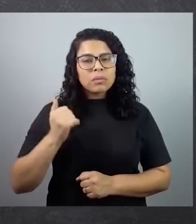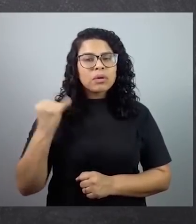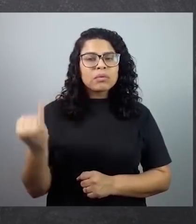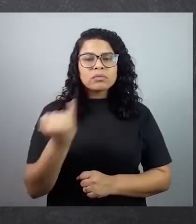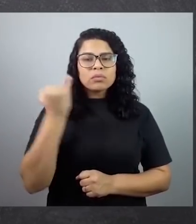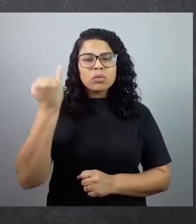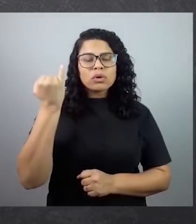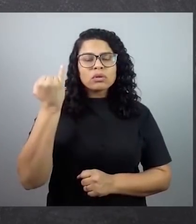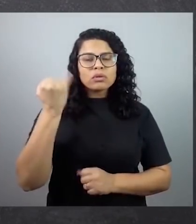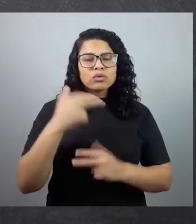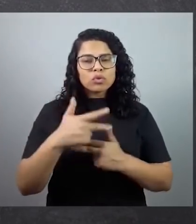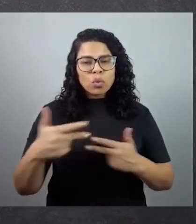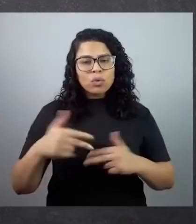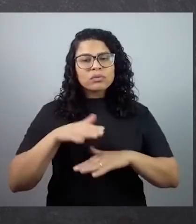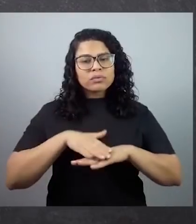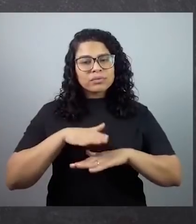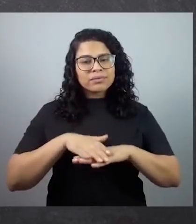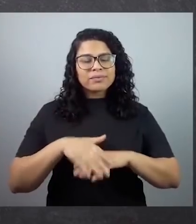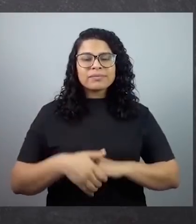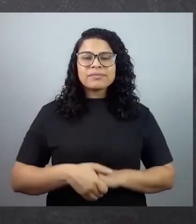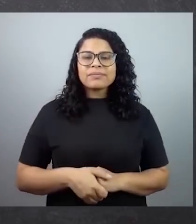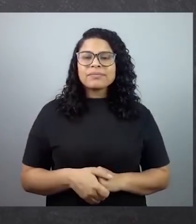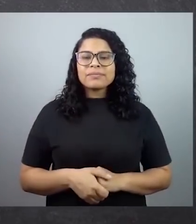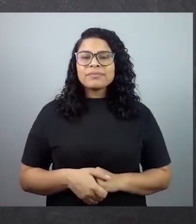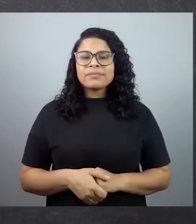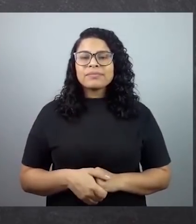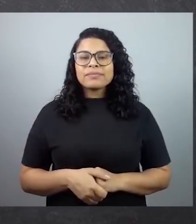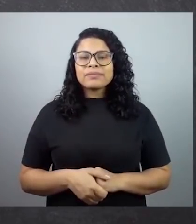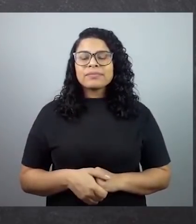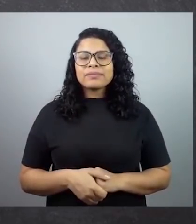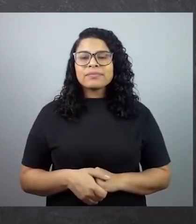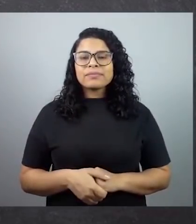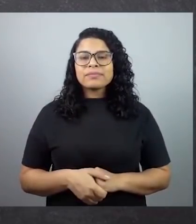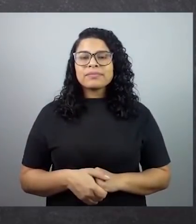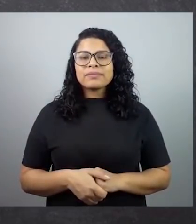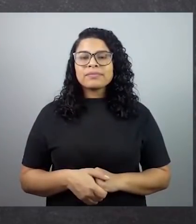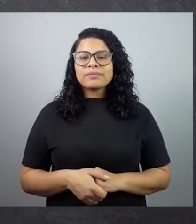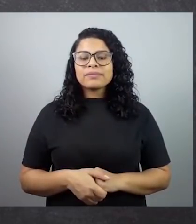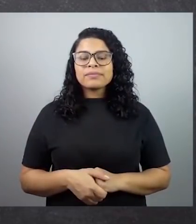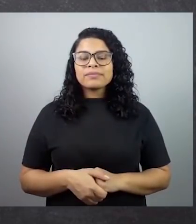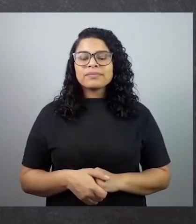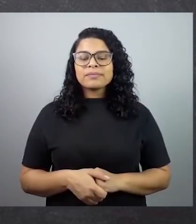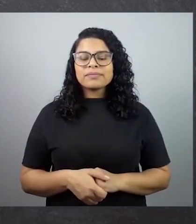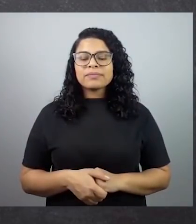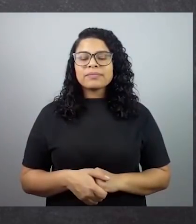sabemos que é importante para muitas coisas. E a partir dela nós também conseguimos